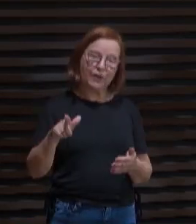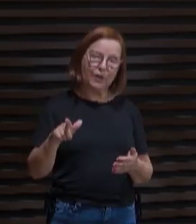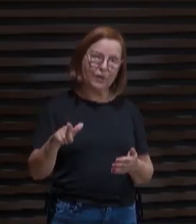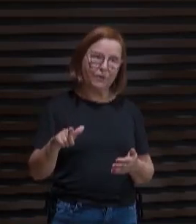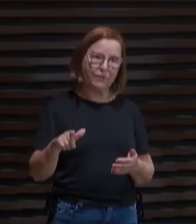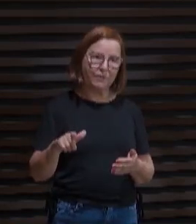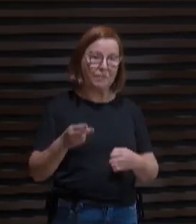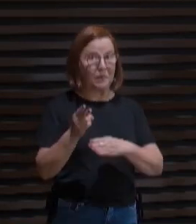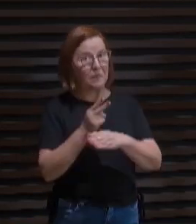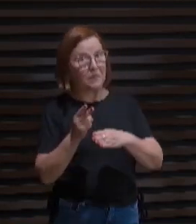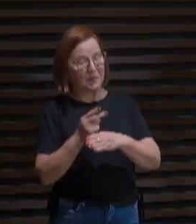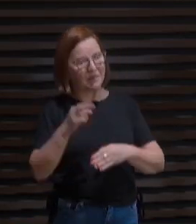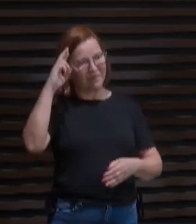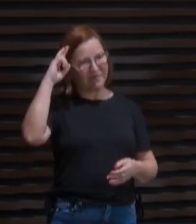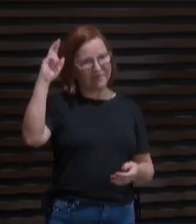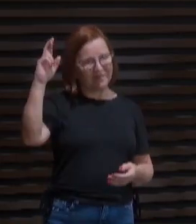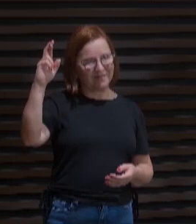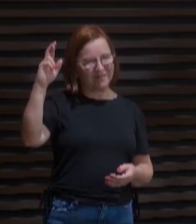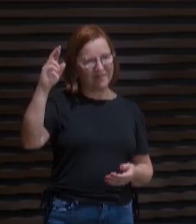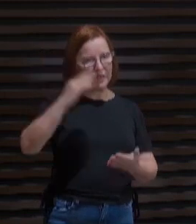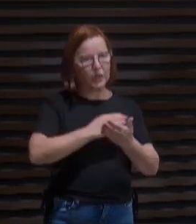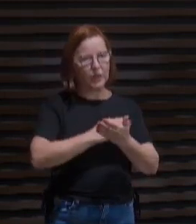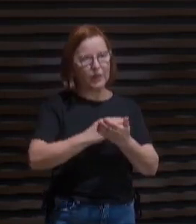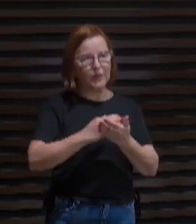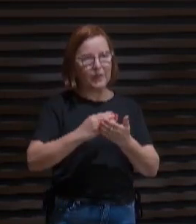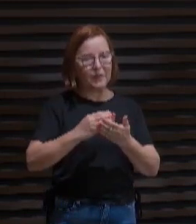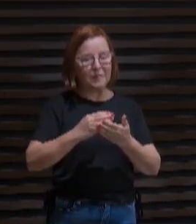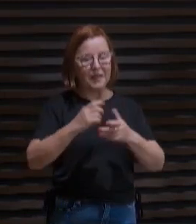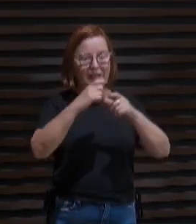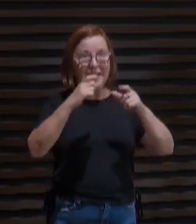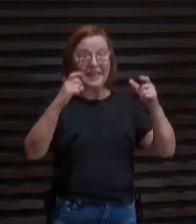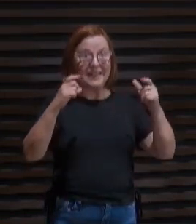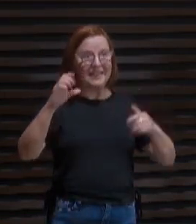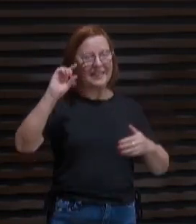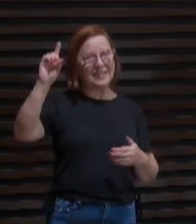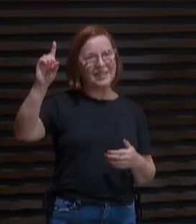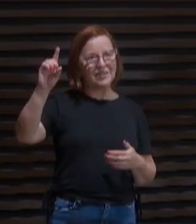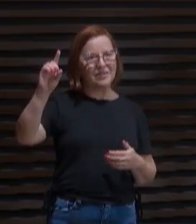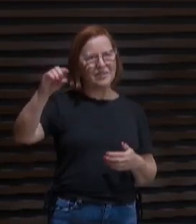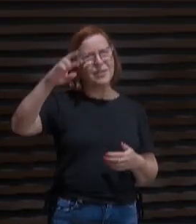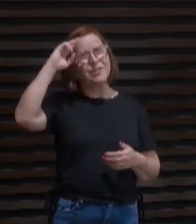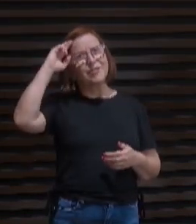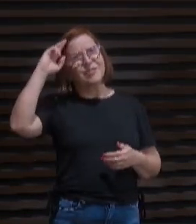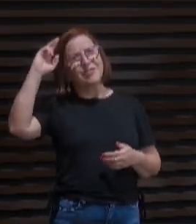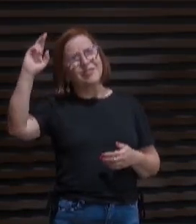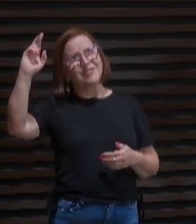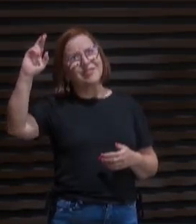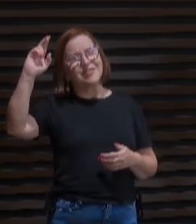buscar o Senhor. E ele começa engrandecendo a Deus, falando: Senhor, foi o Senhor que nos deu essa terra